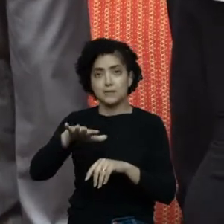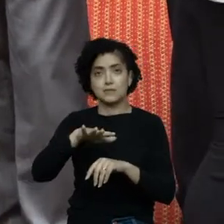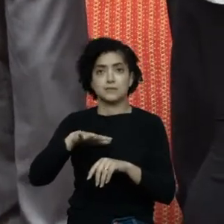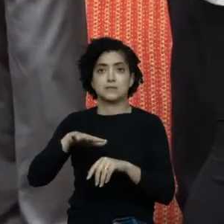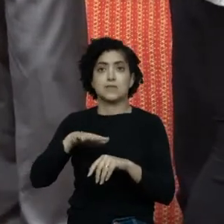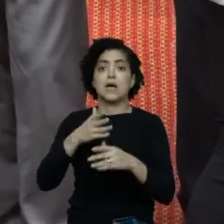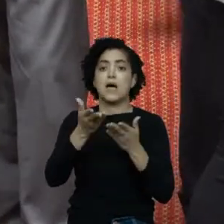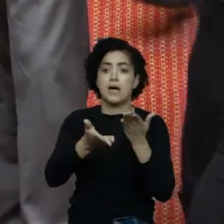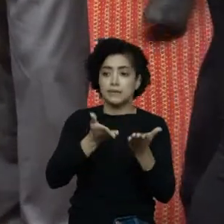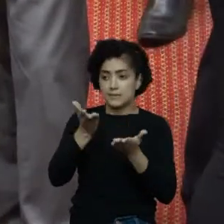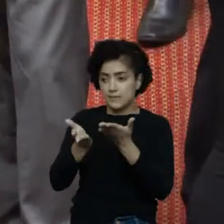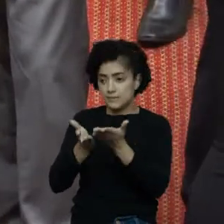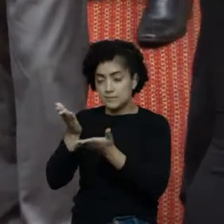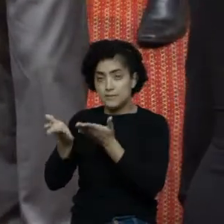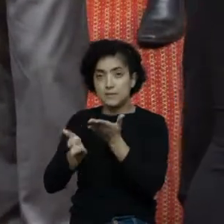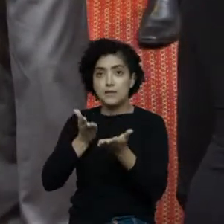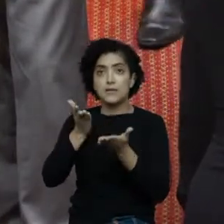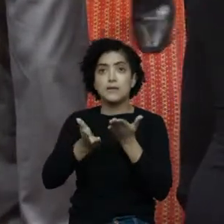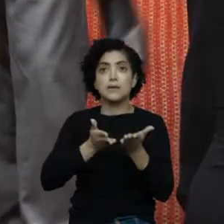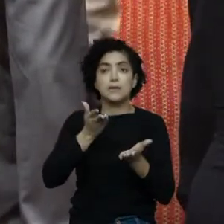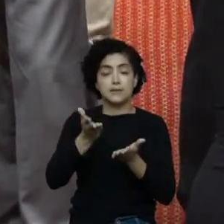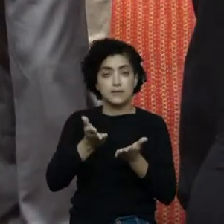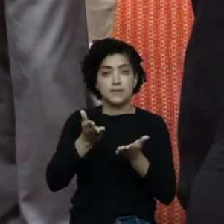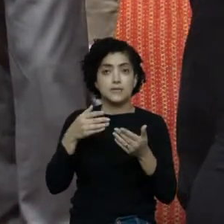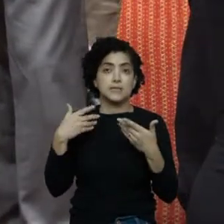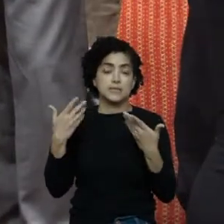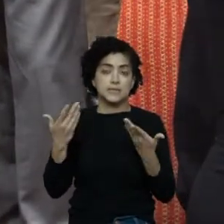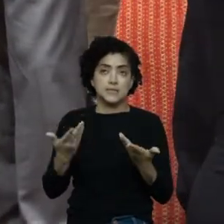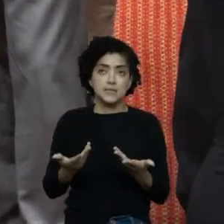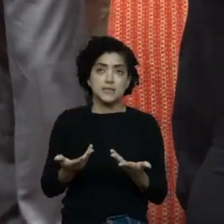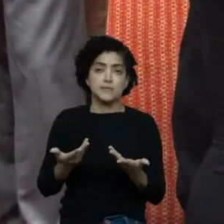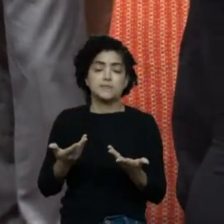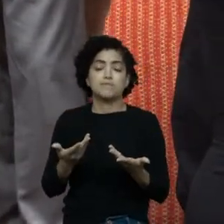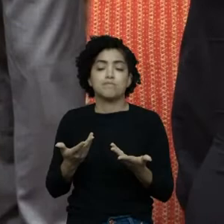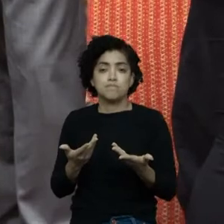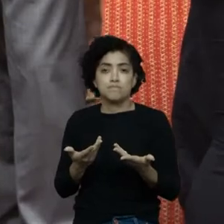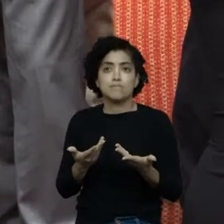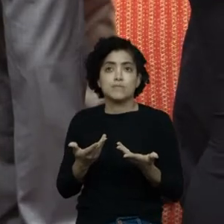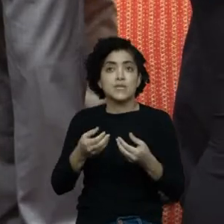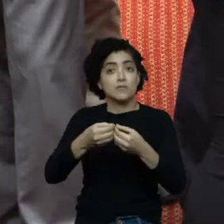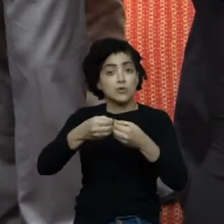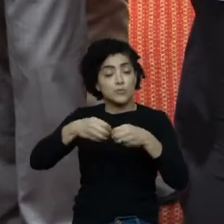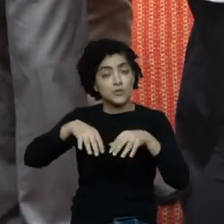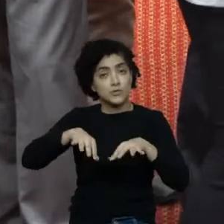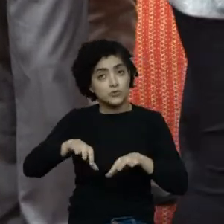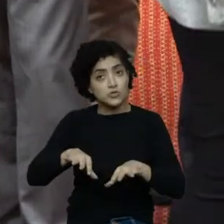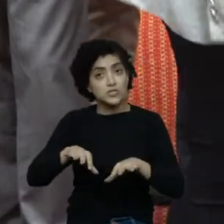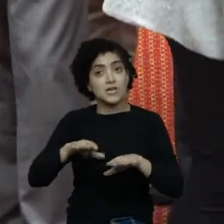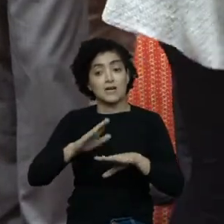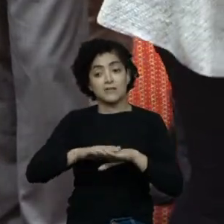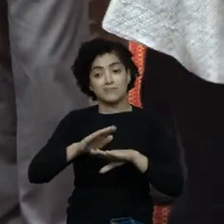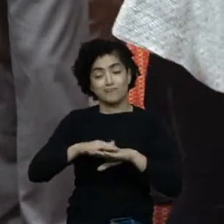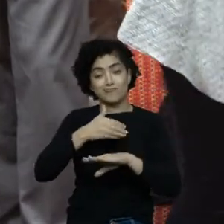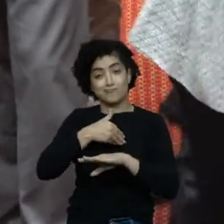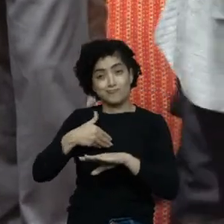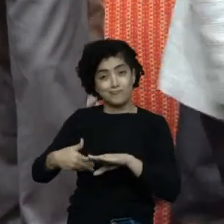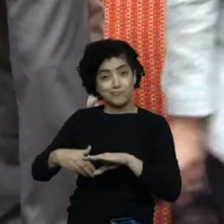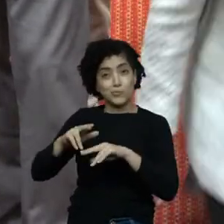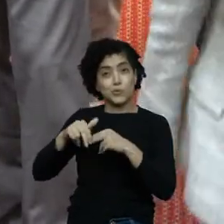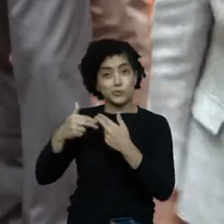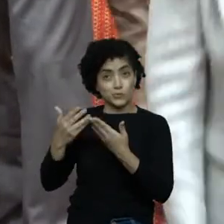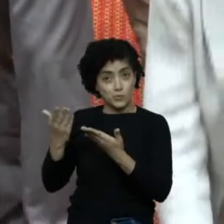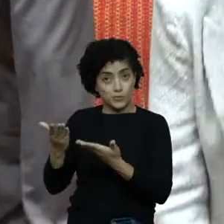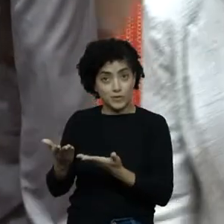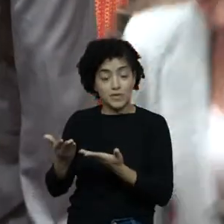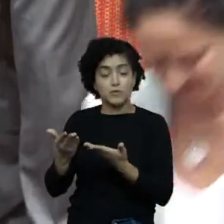atender a todos os setores que estão que estão aqui foram prejudicados pelas ações do governo temos essa possibilidade